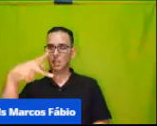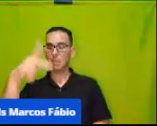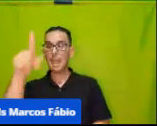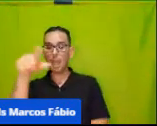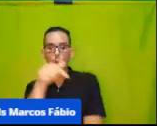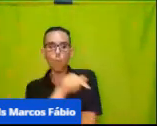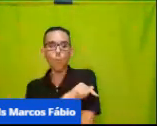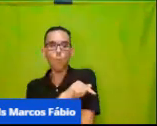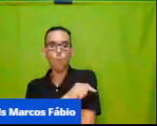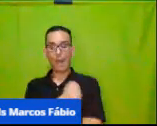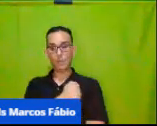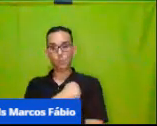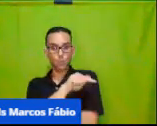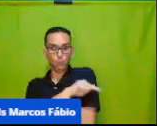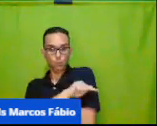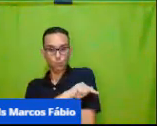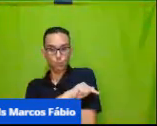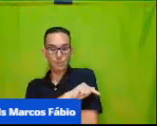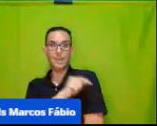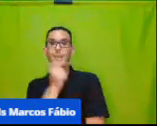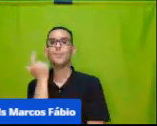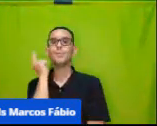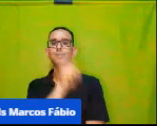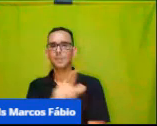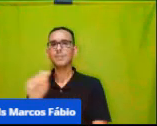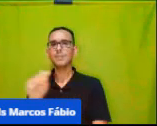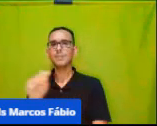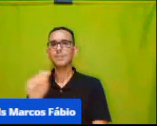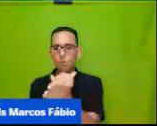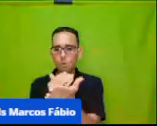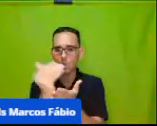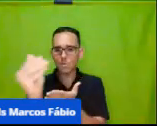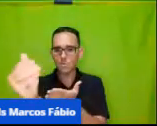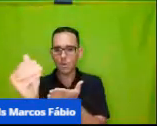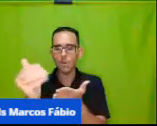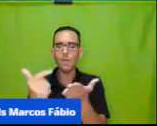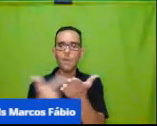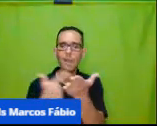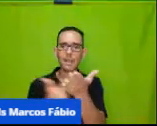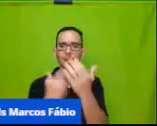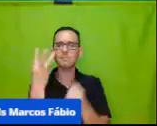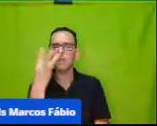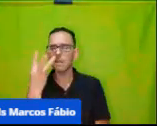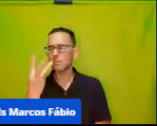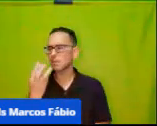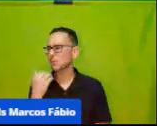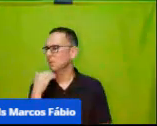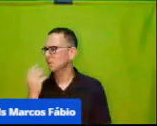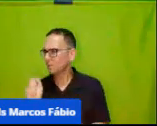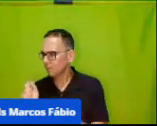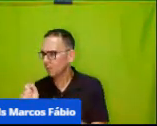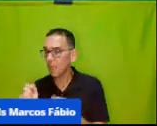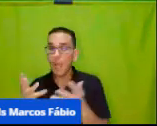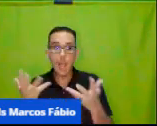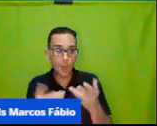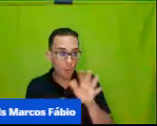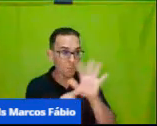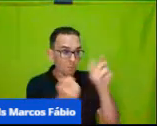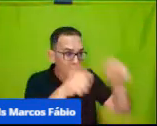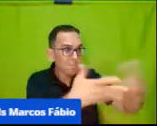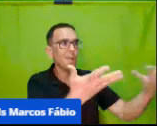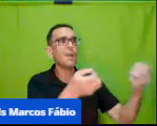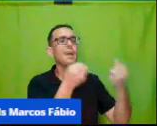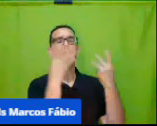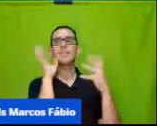escola, né? Que já começou o caderno 3, o professor mandou, o aluno conseguiu fazer, que legal. Bacana, Elton,